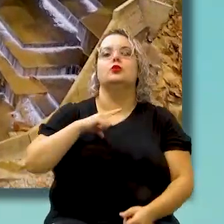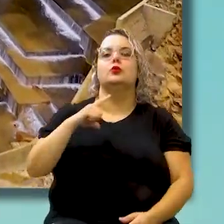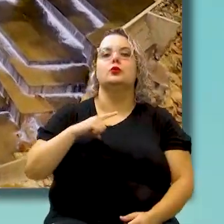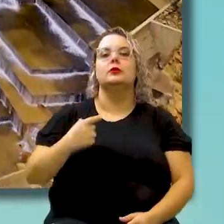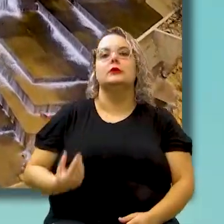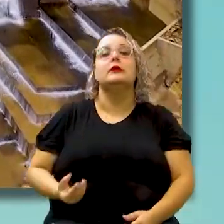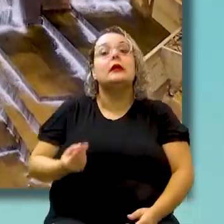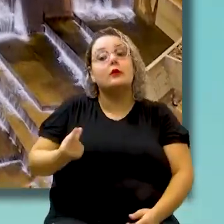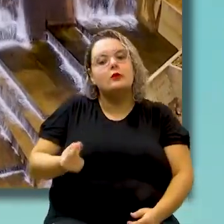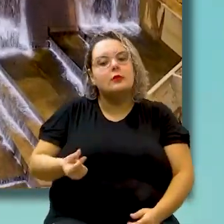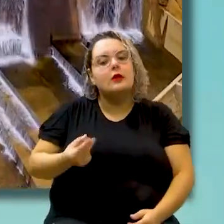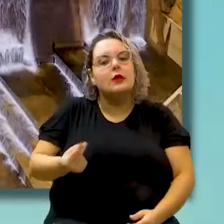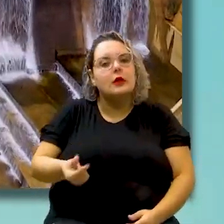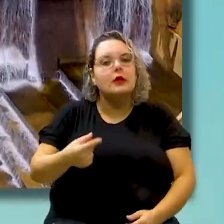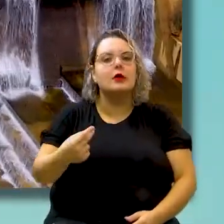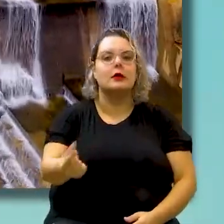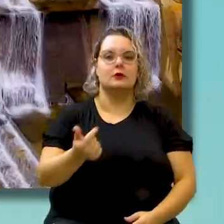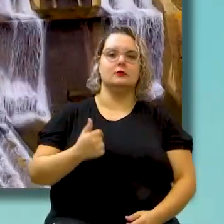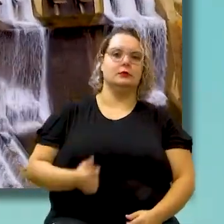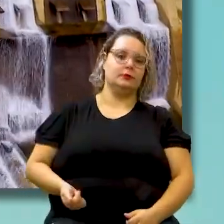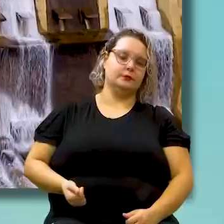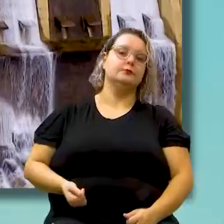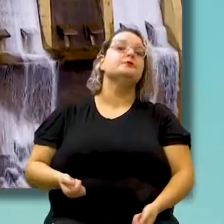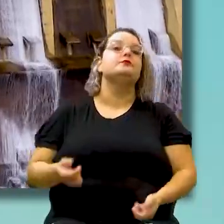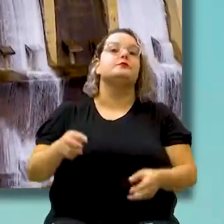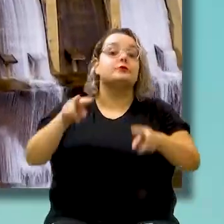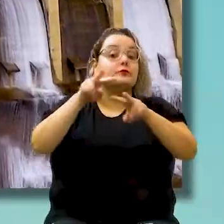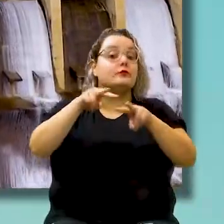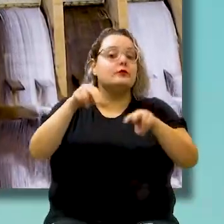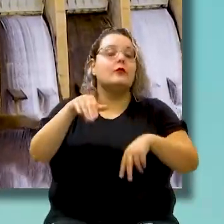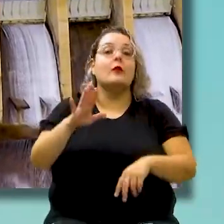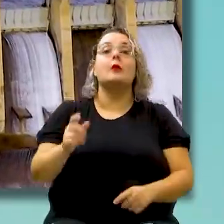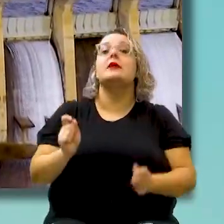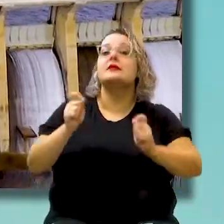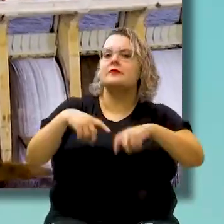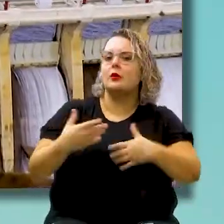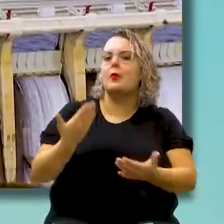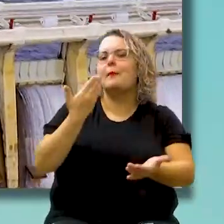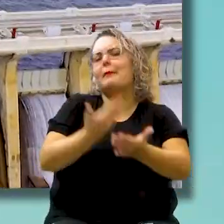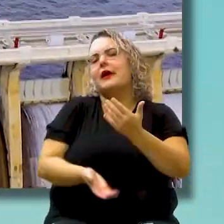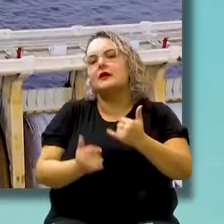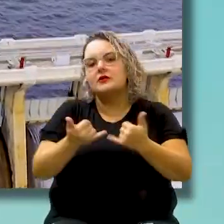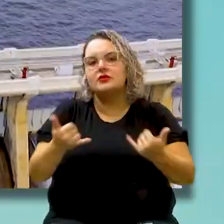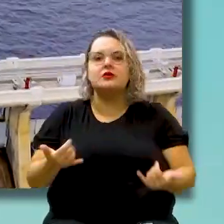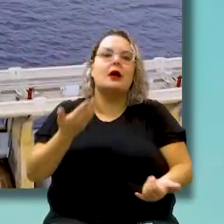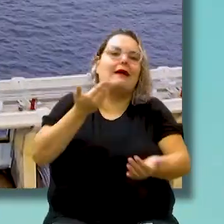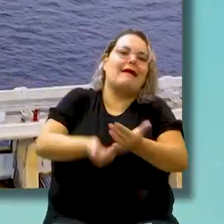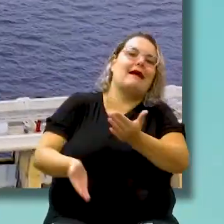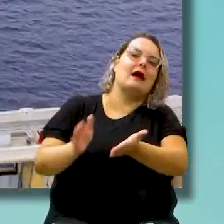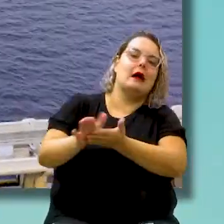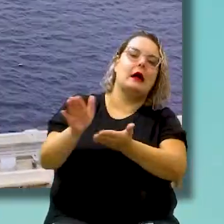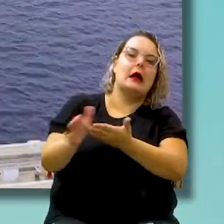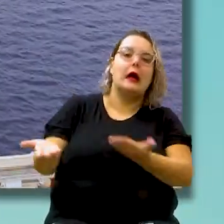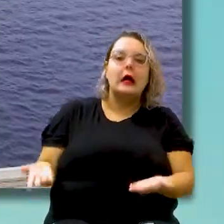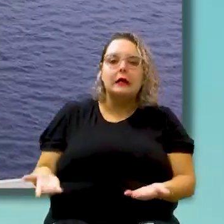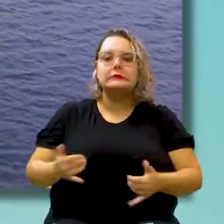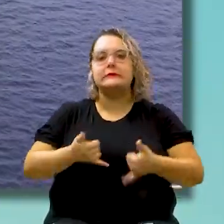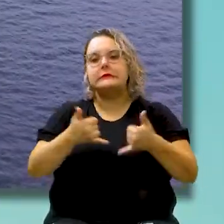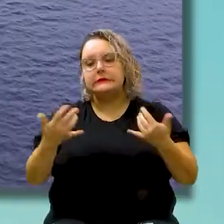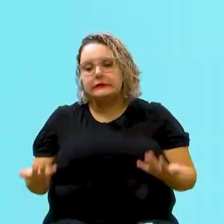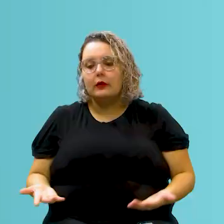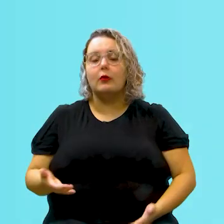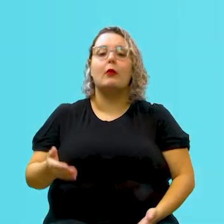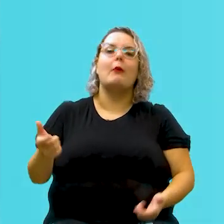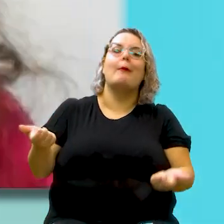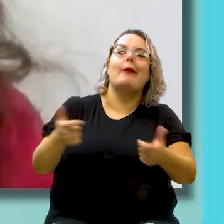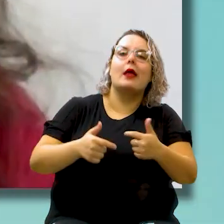ter uma durabilidade maior e tudo possa ter designs mais eficientes, com menos perda de energia, com menos gasto de energia, com menos custo para